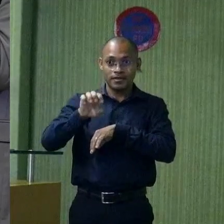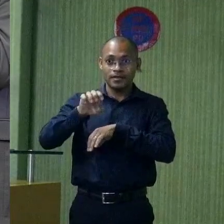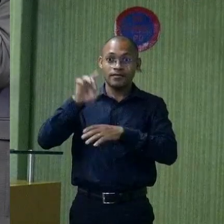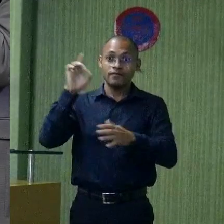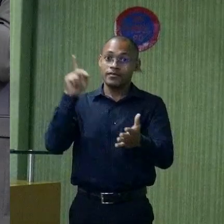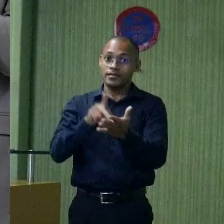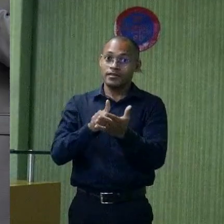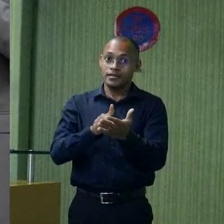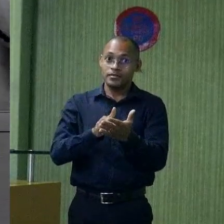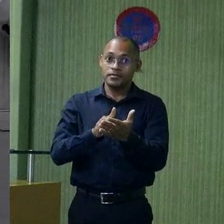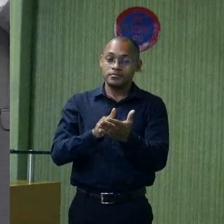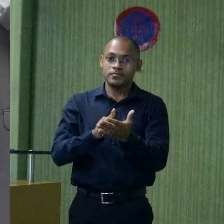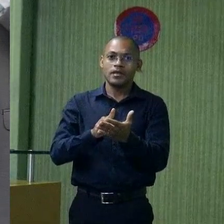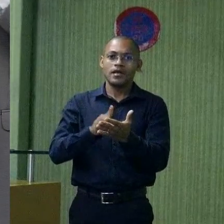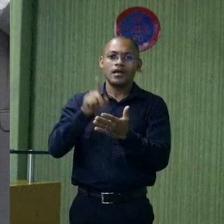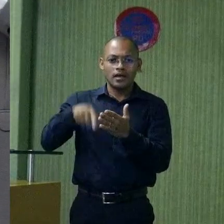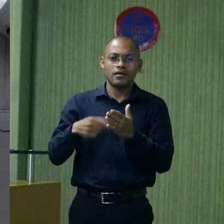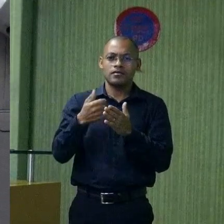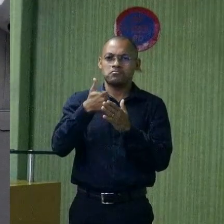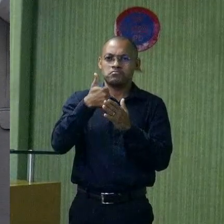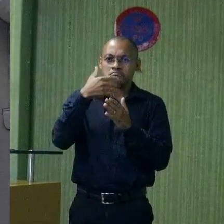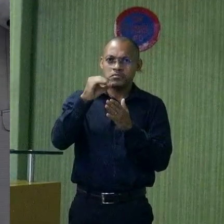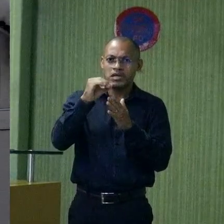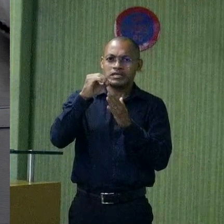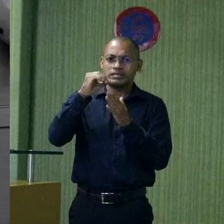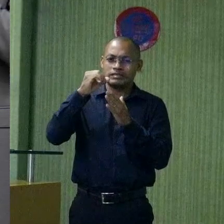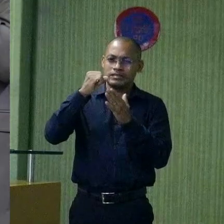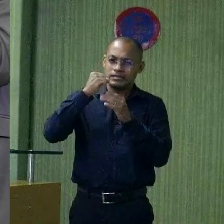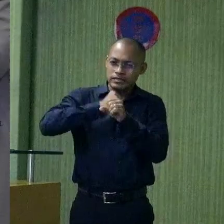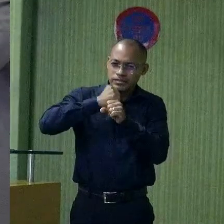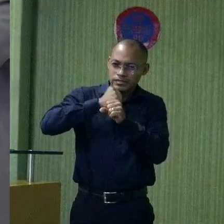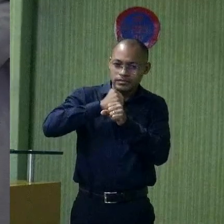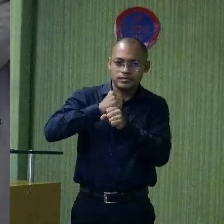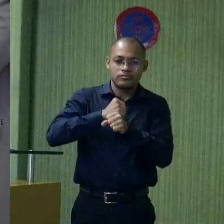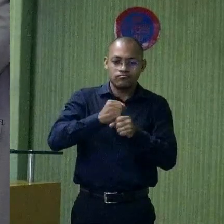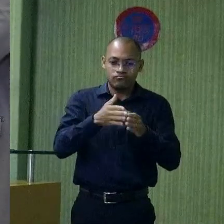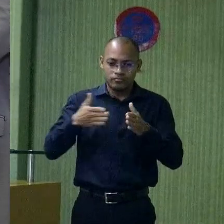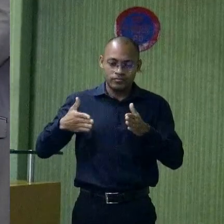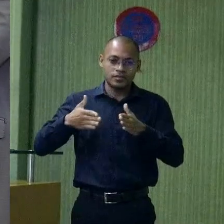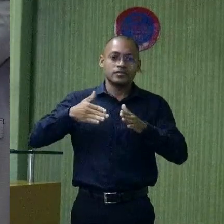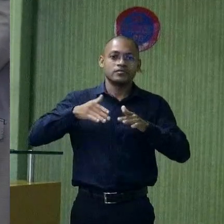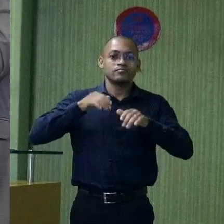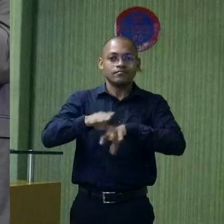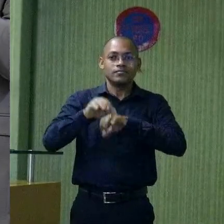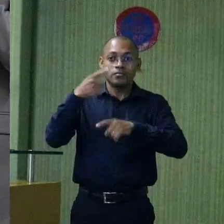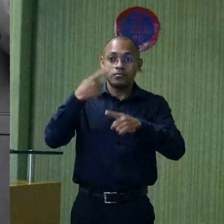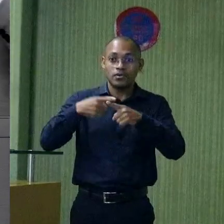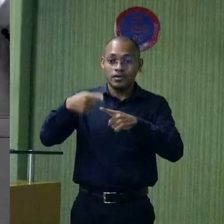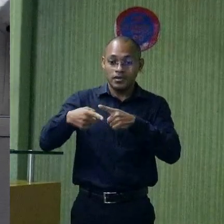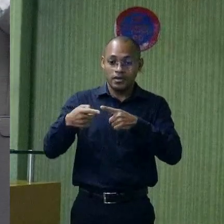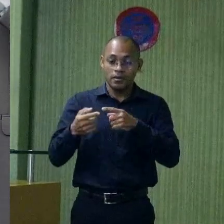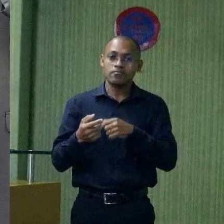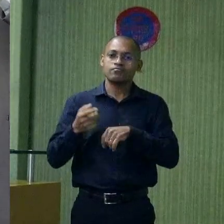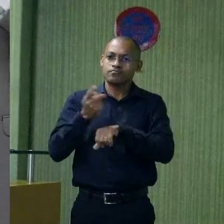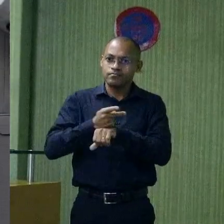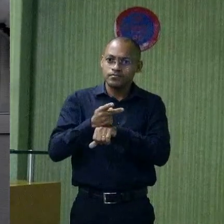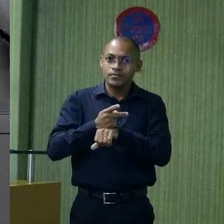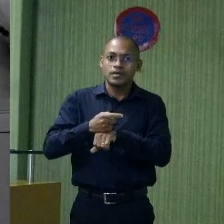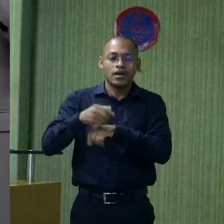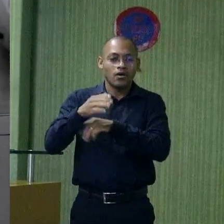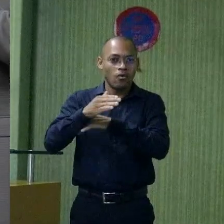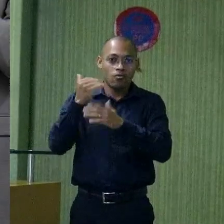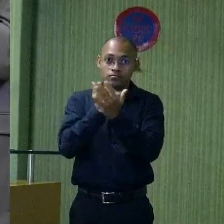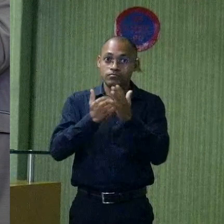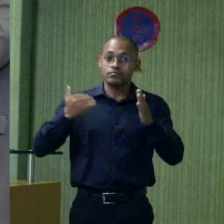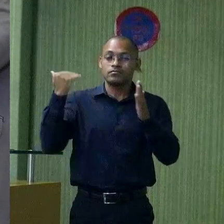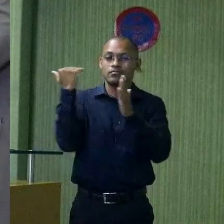tem que ser para nós uma década da educação onde a gente busque naquele período a realização né ou se não for possível o máximo possível